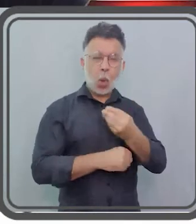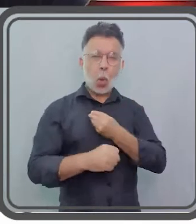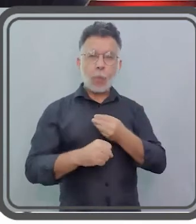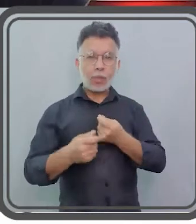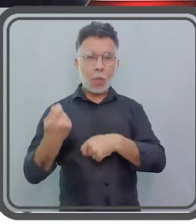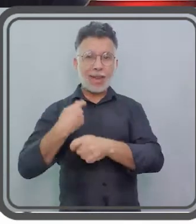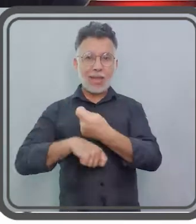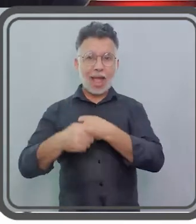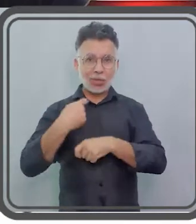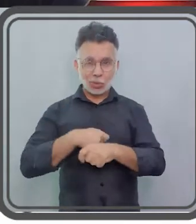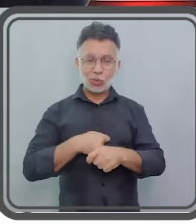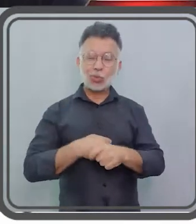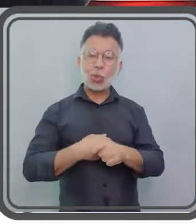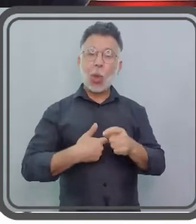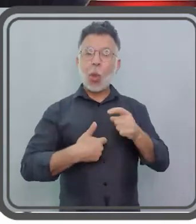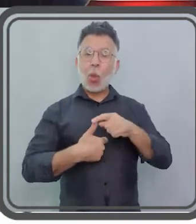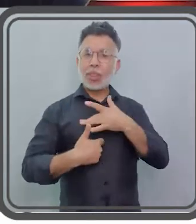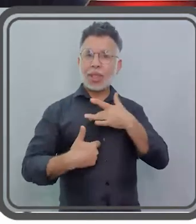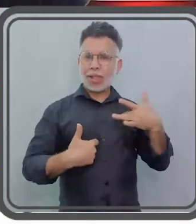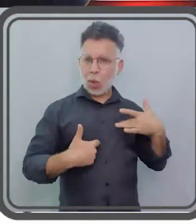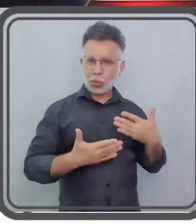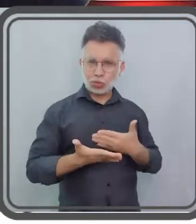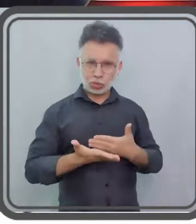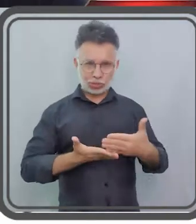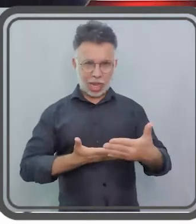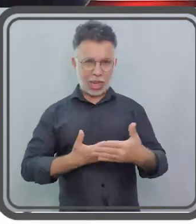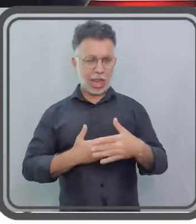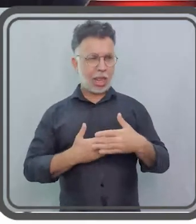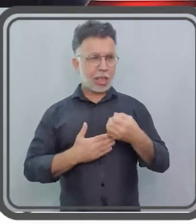né? Ele está começando, ele já está bem